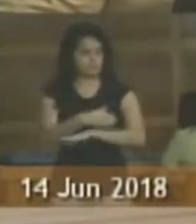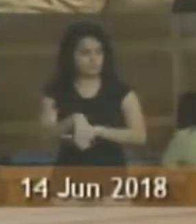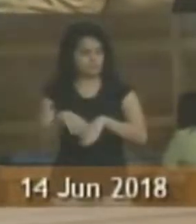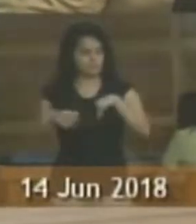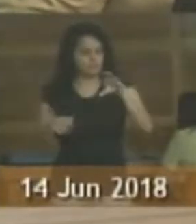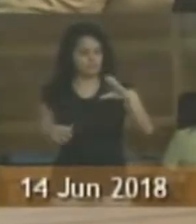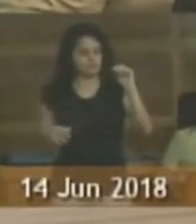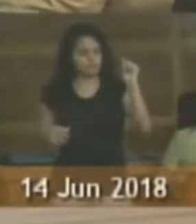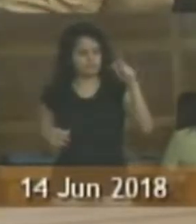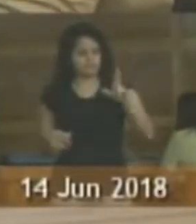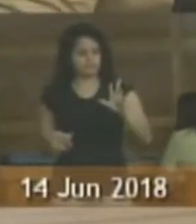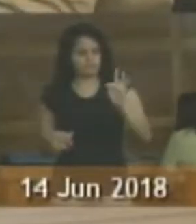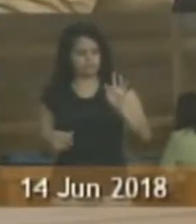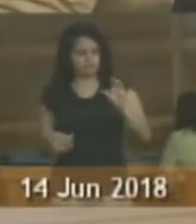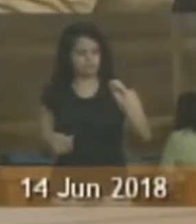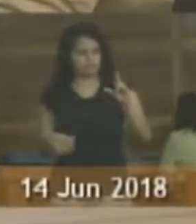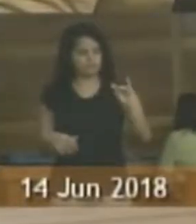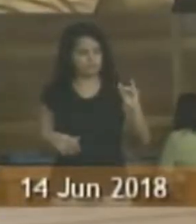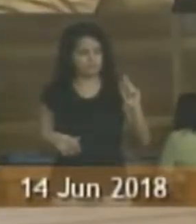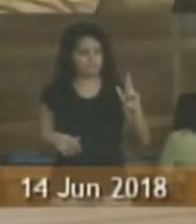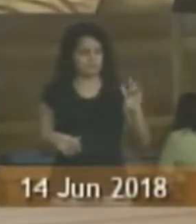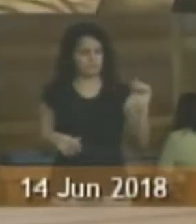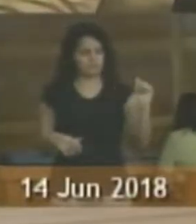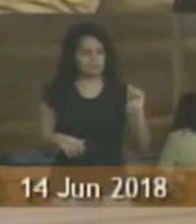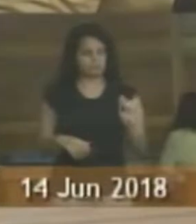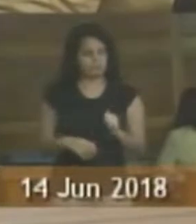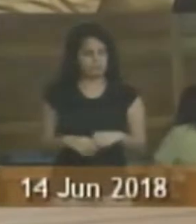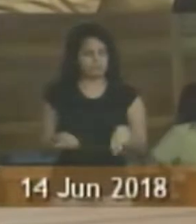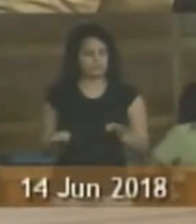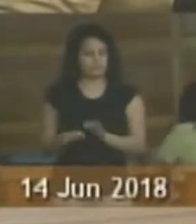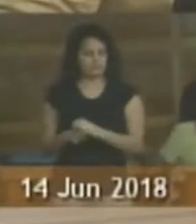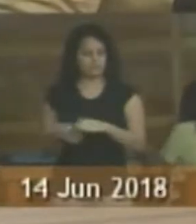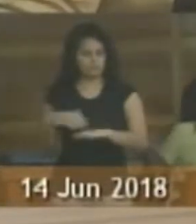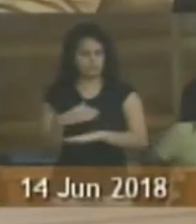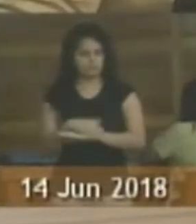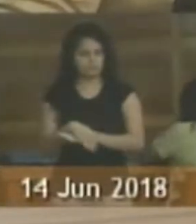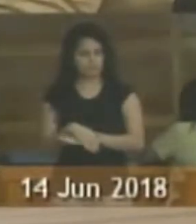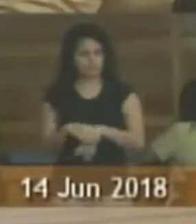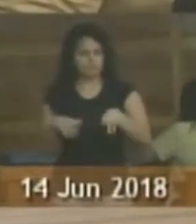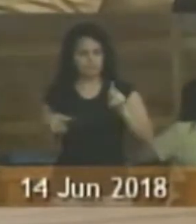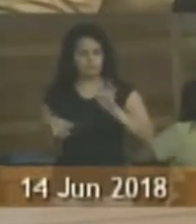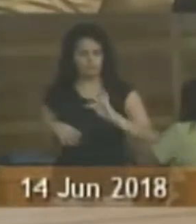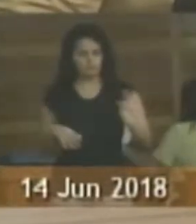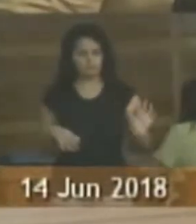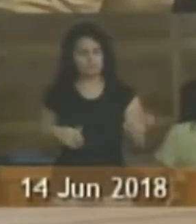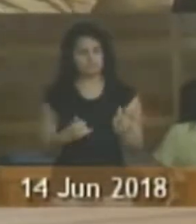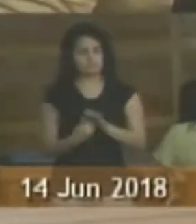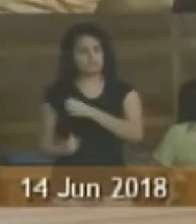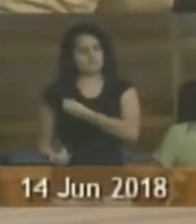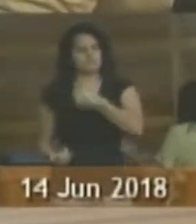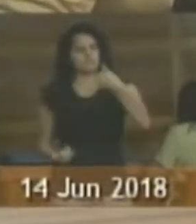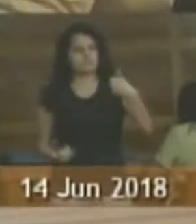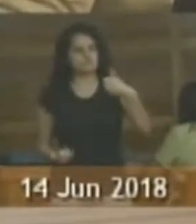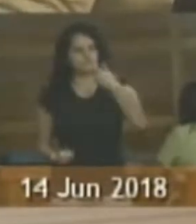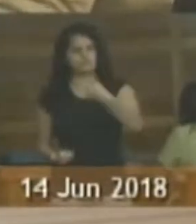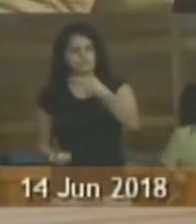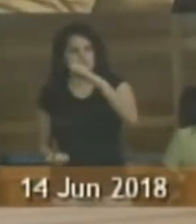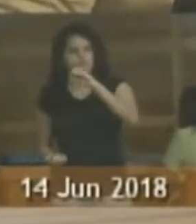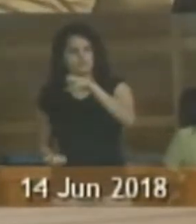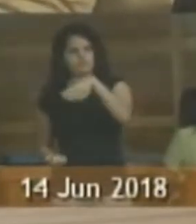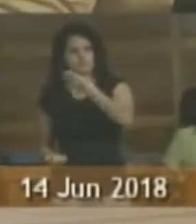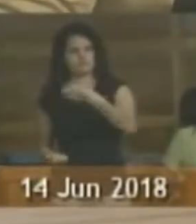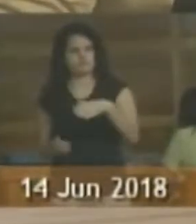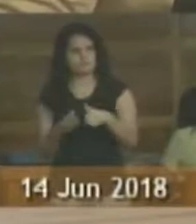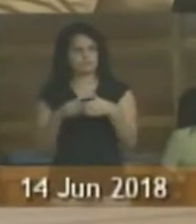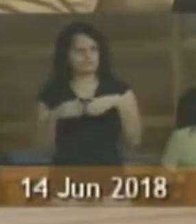números 318 e 338, final da rua, bairro Frade. Indicação 1204 de 2018, Flavinho